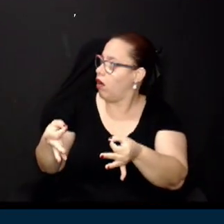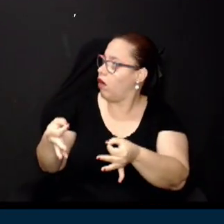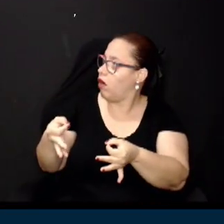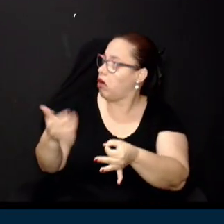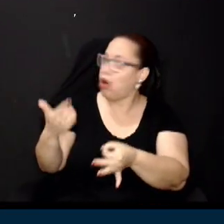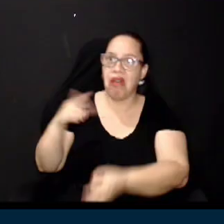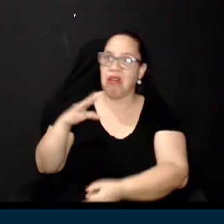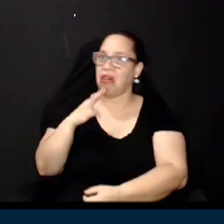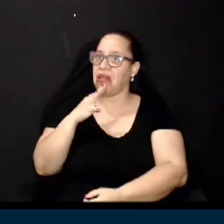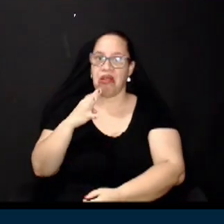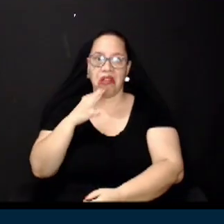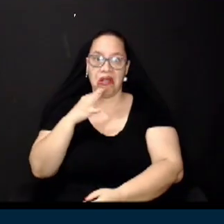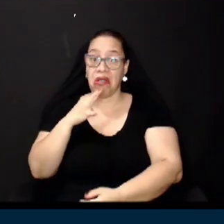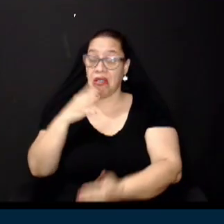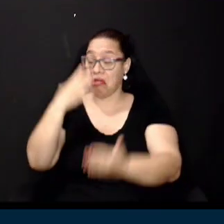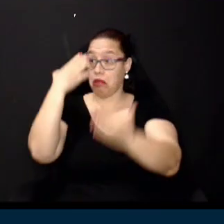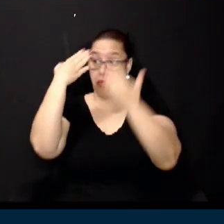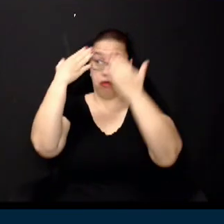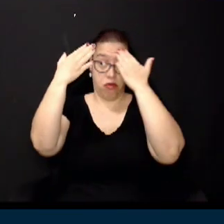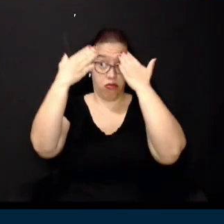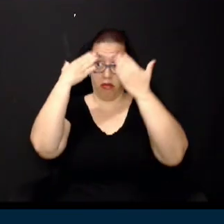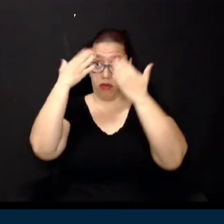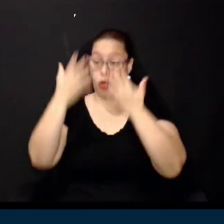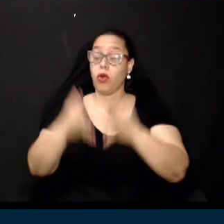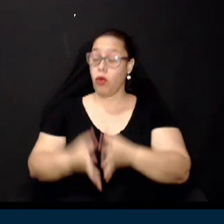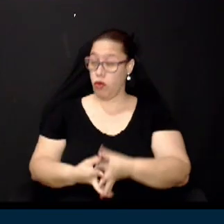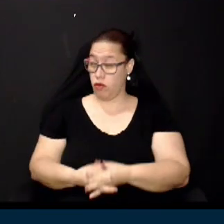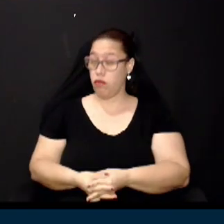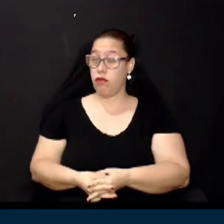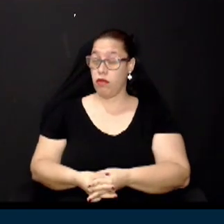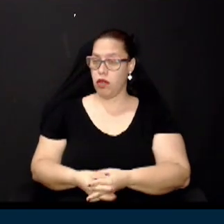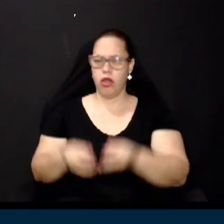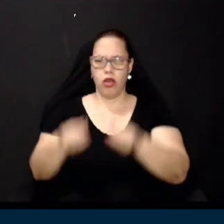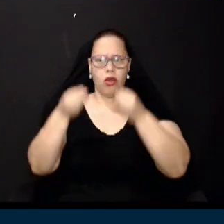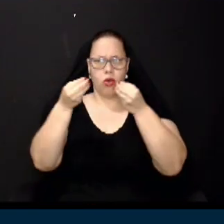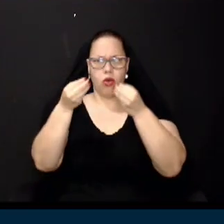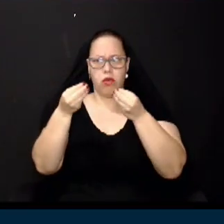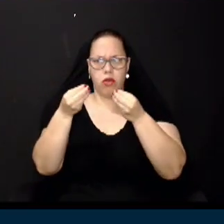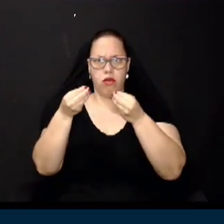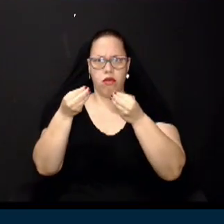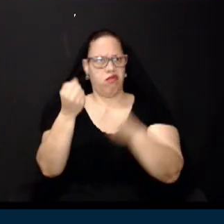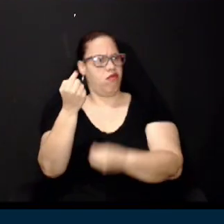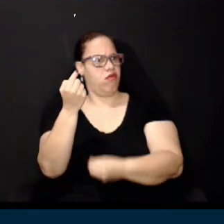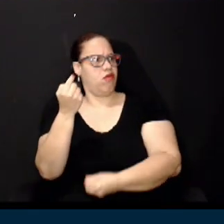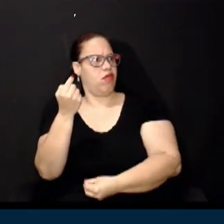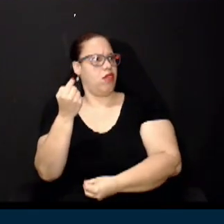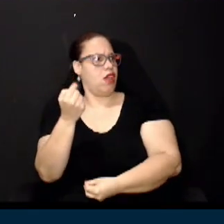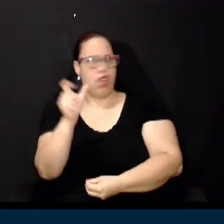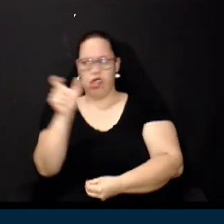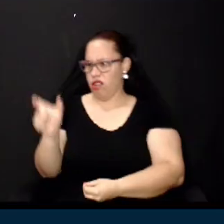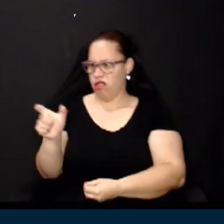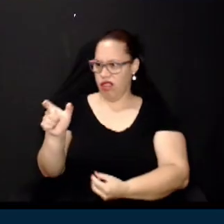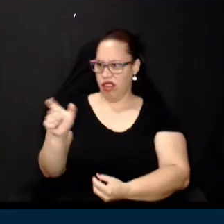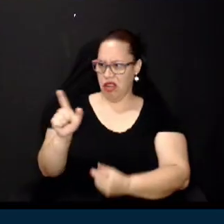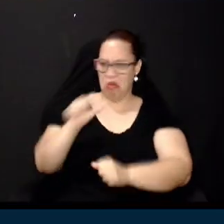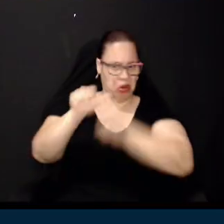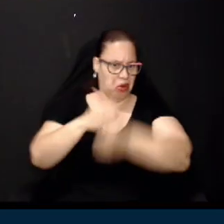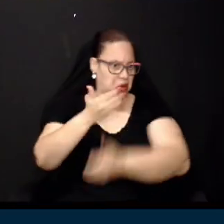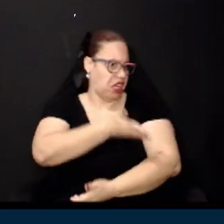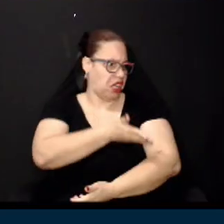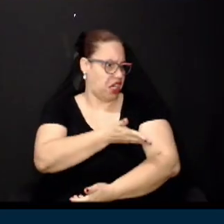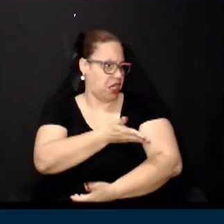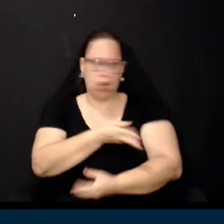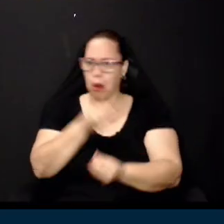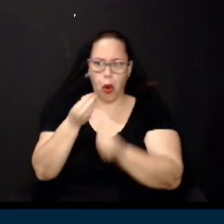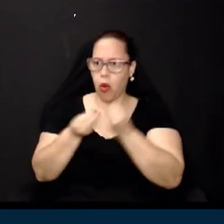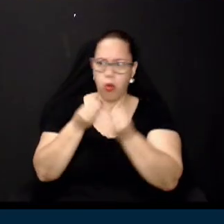da psicologia, e a gente fala assim, mas como assim, né? De uma hora para outra, a mulher estava de um jeito, agora está de outro. E para nós mulheres é